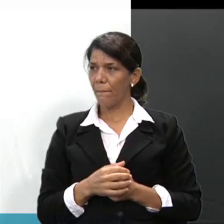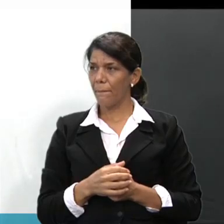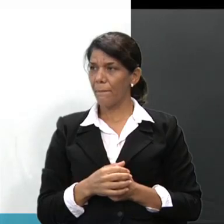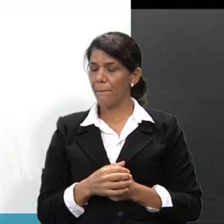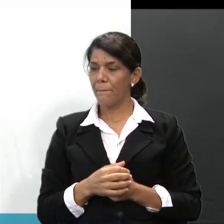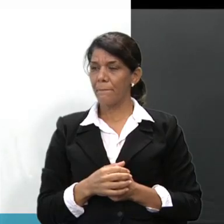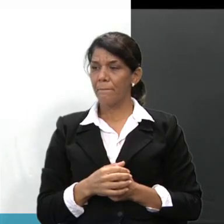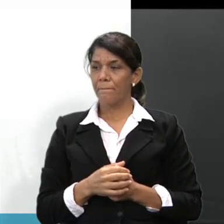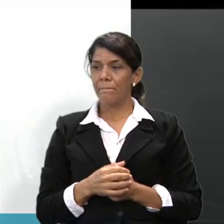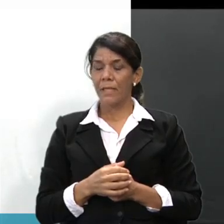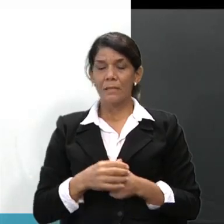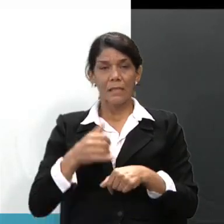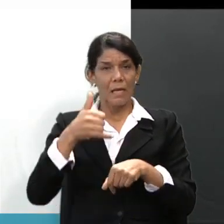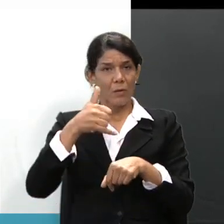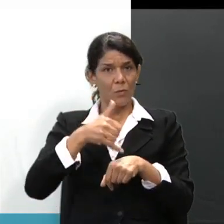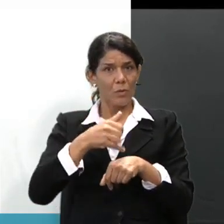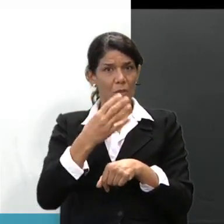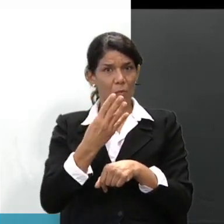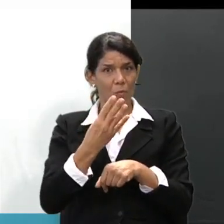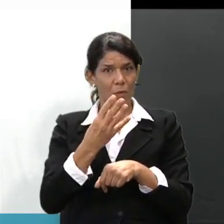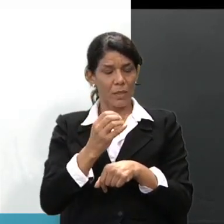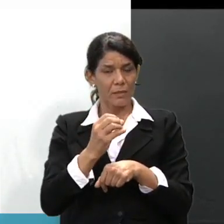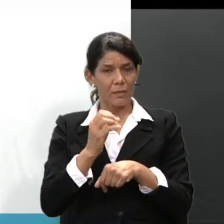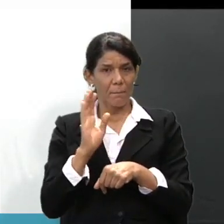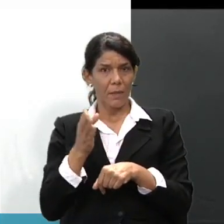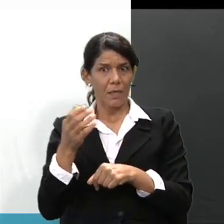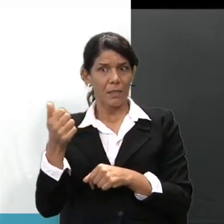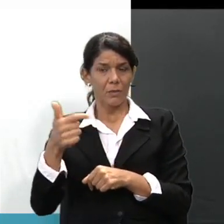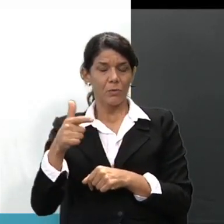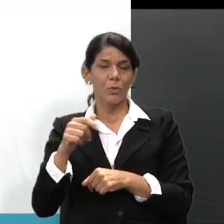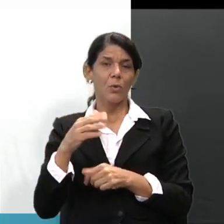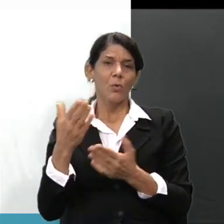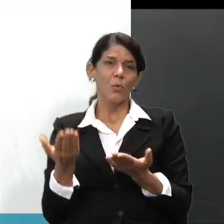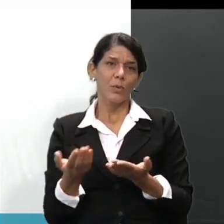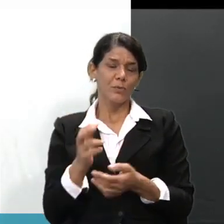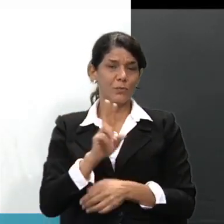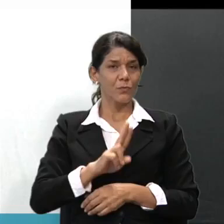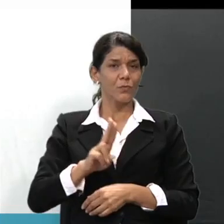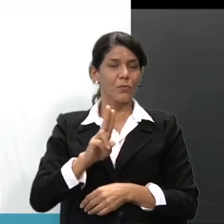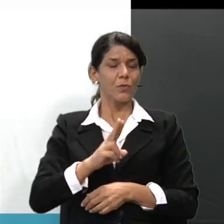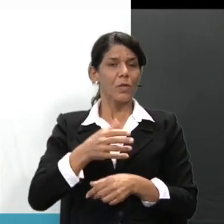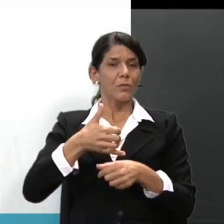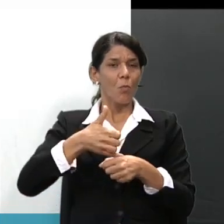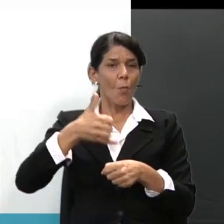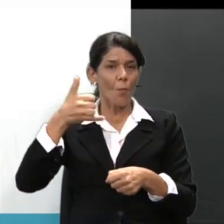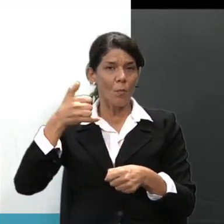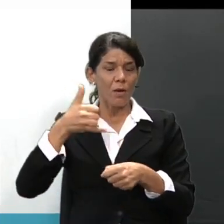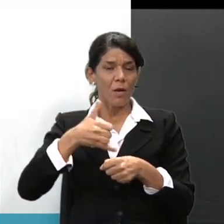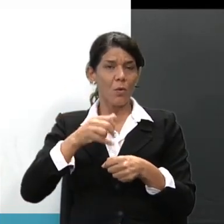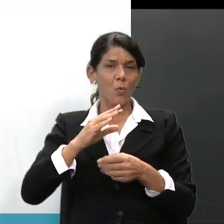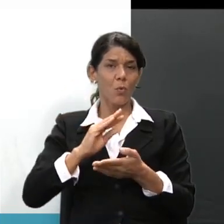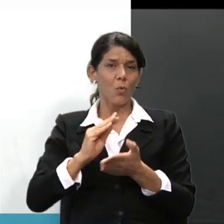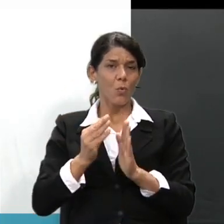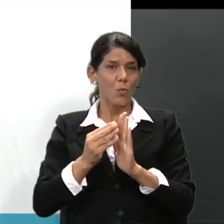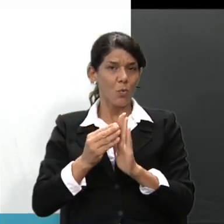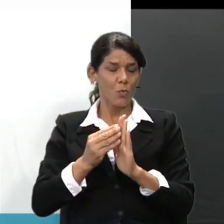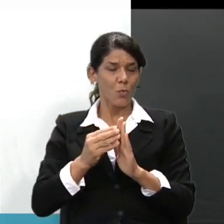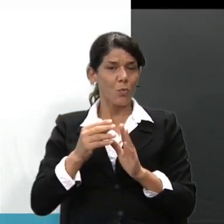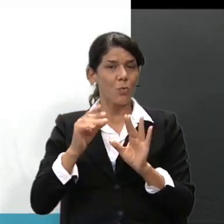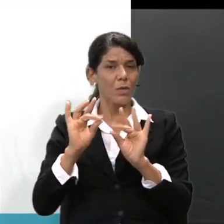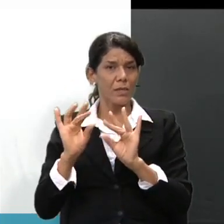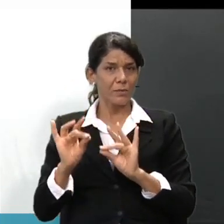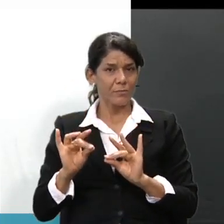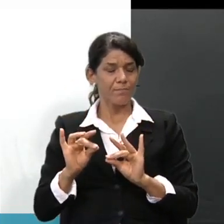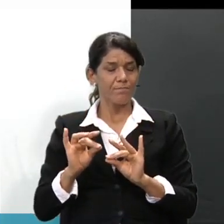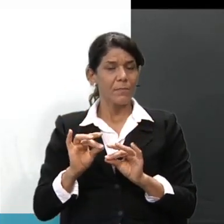Nesse caso, agulha 40x12 quando nós formos aspirar o conteúdo, tá? E a seringa